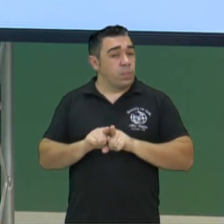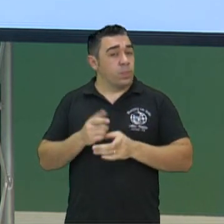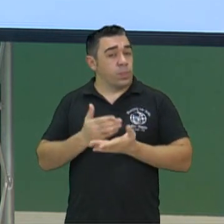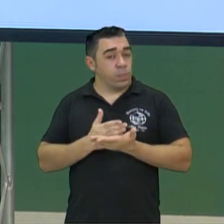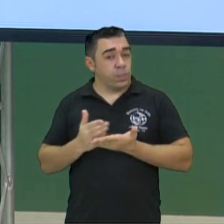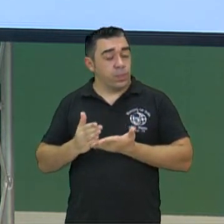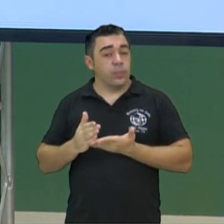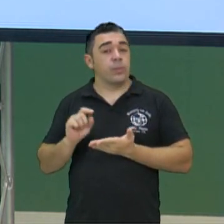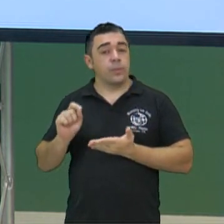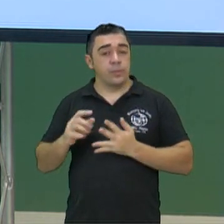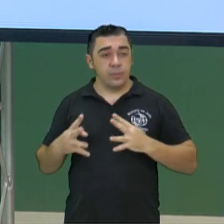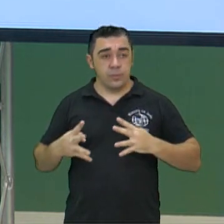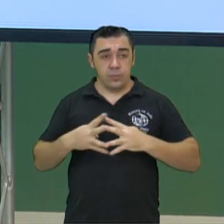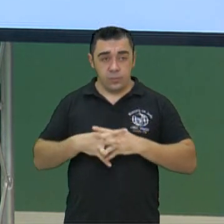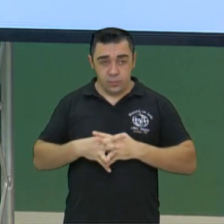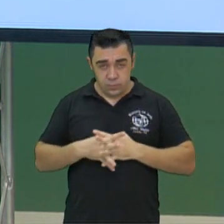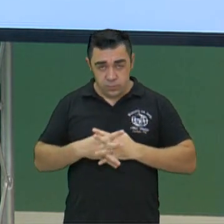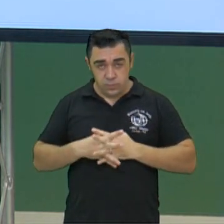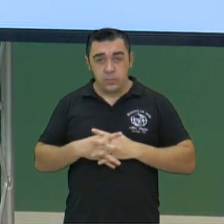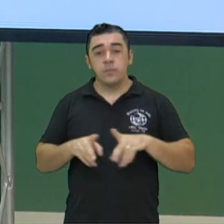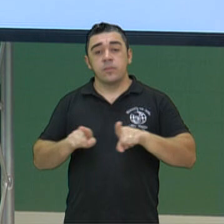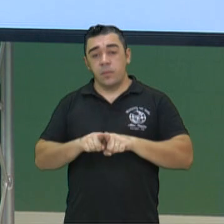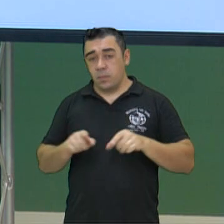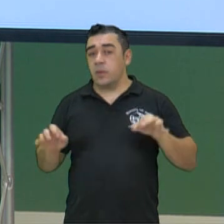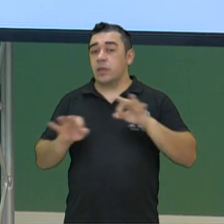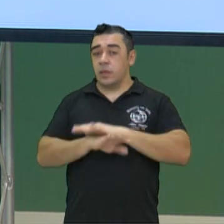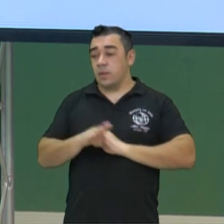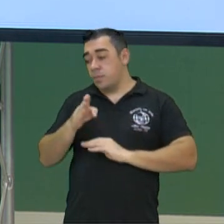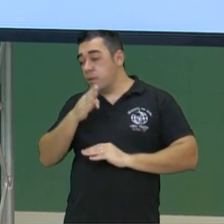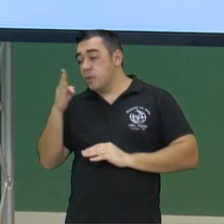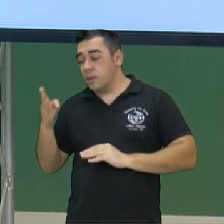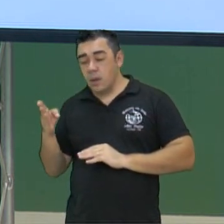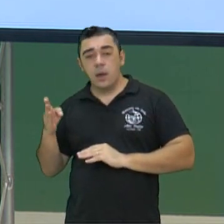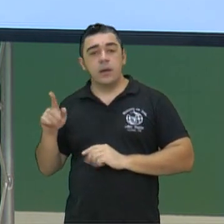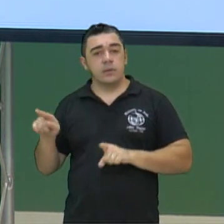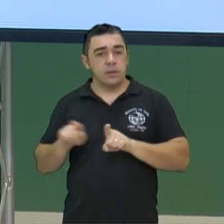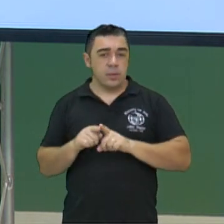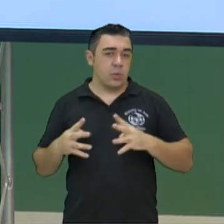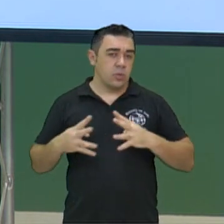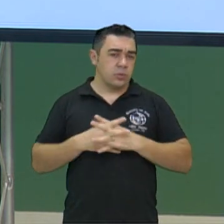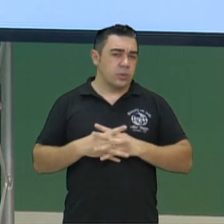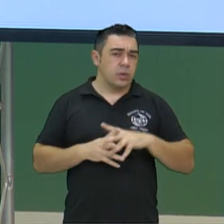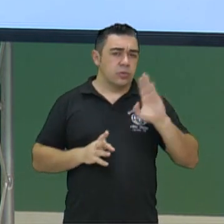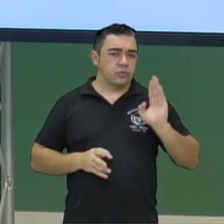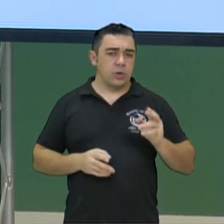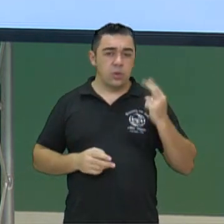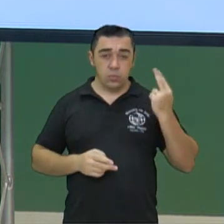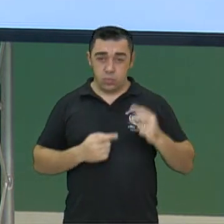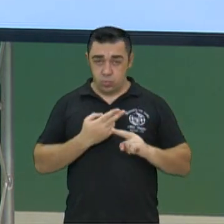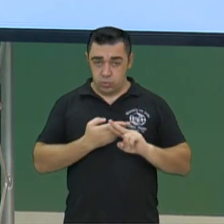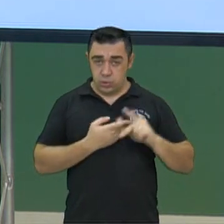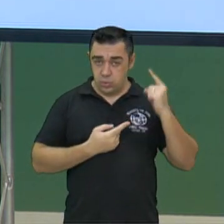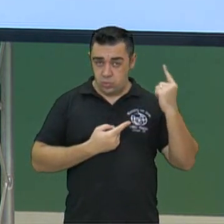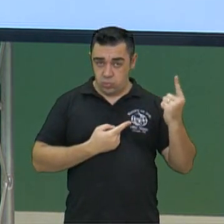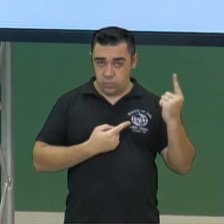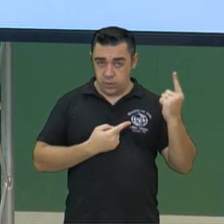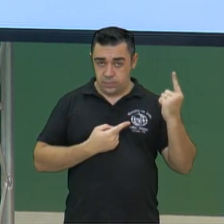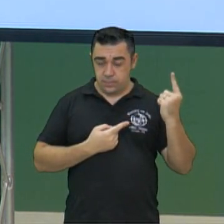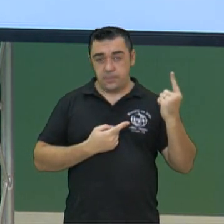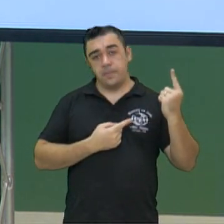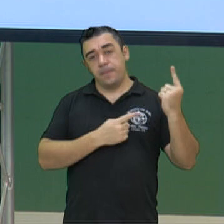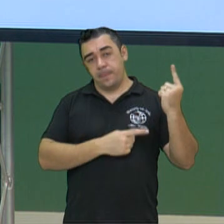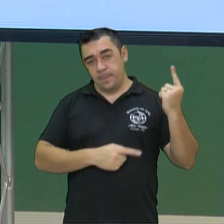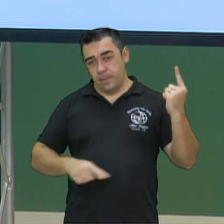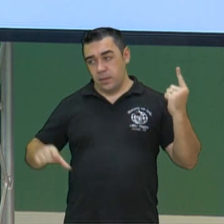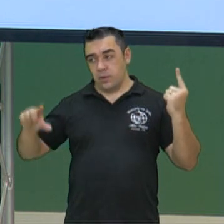por consoante, ela tem que terminar com consoante. Se eu usei uma consoante aqui, então vou ter